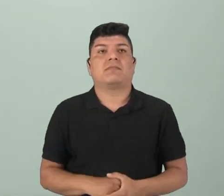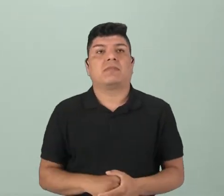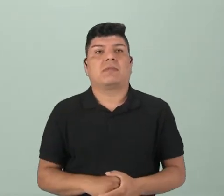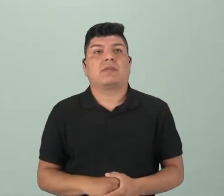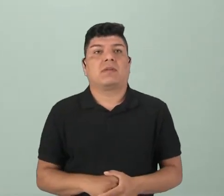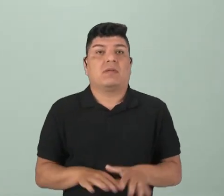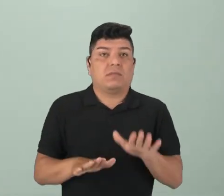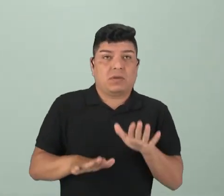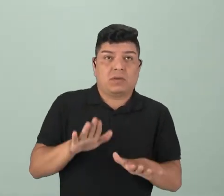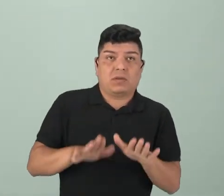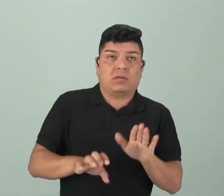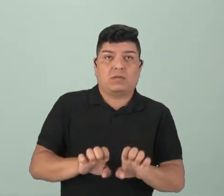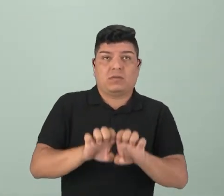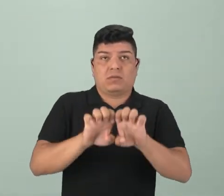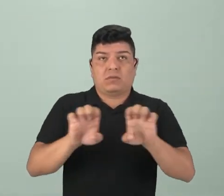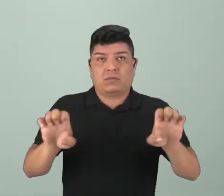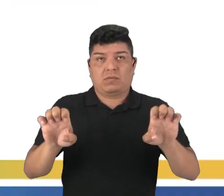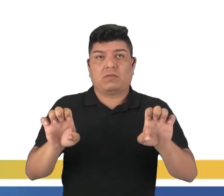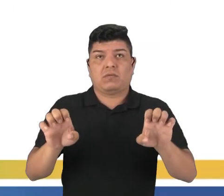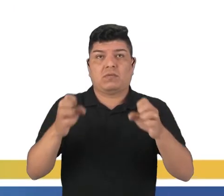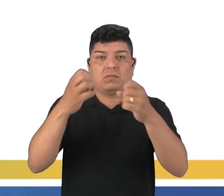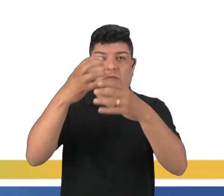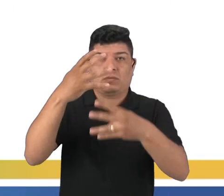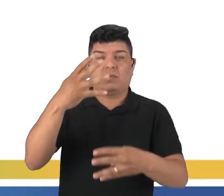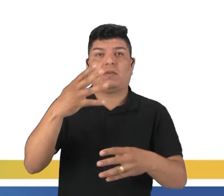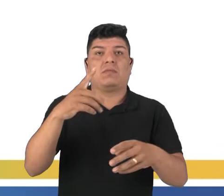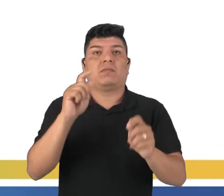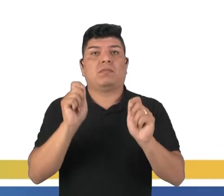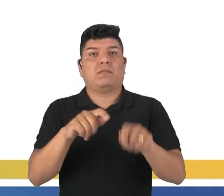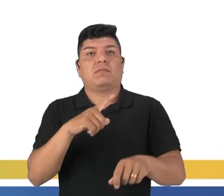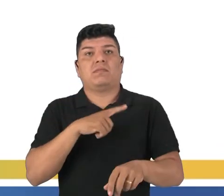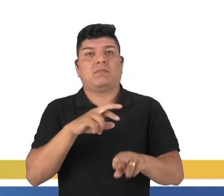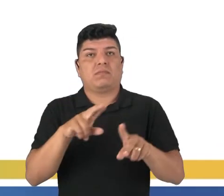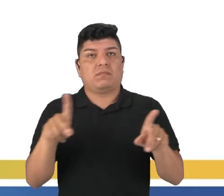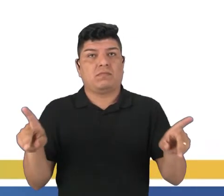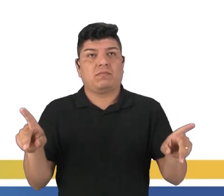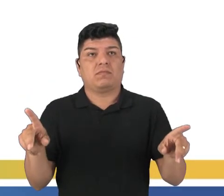Dependendo do tipo de estrutura do relato, também podemos